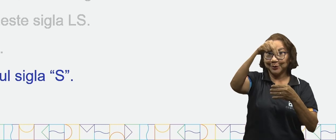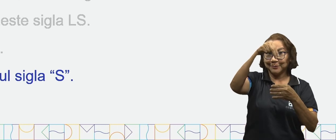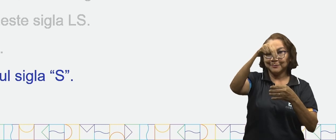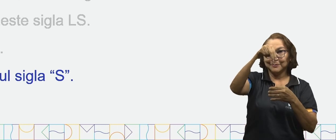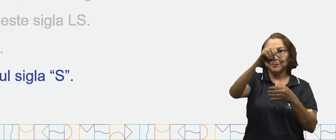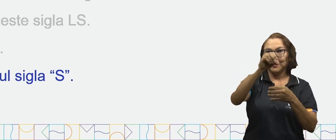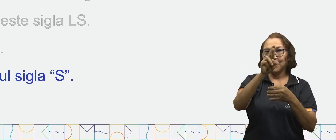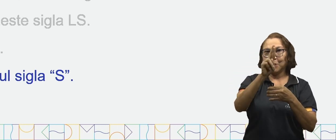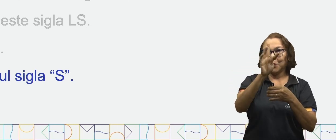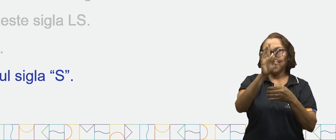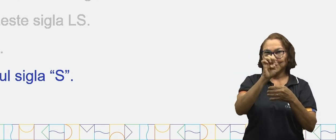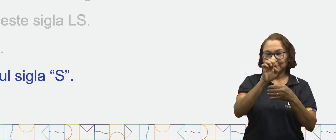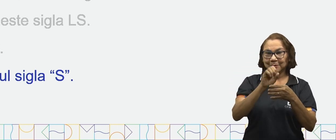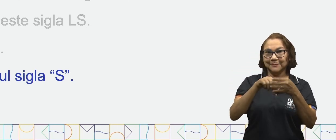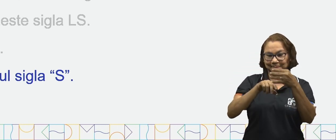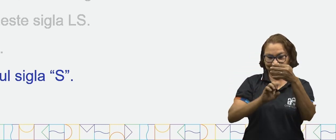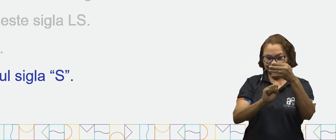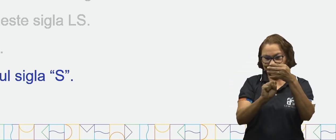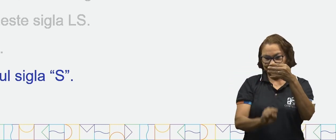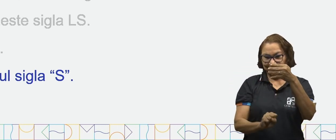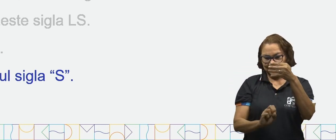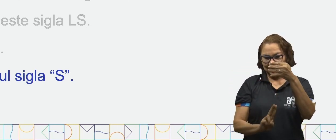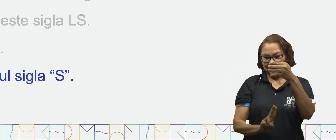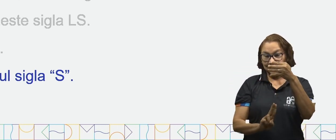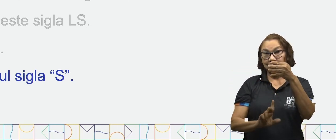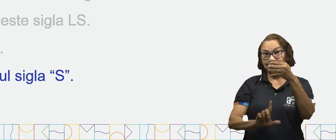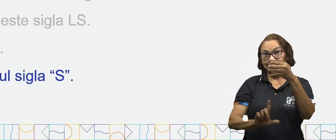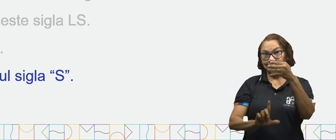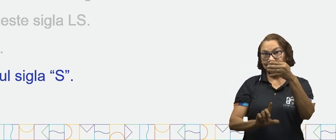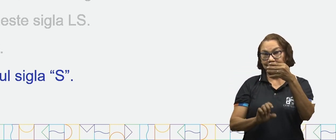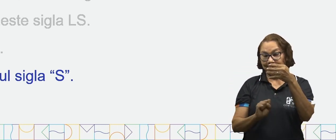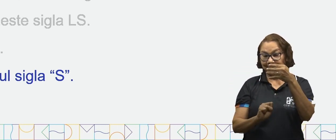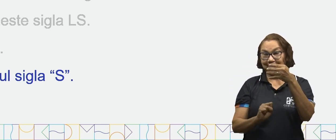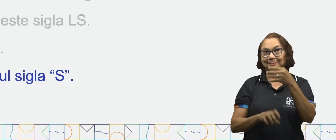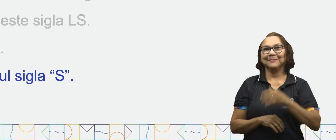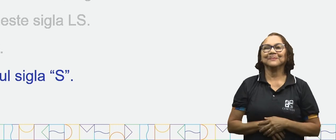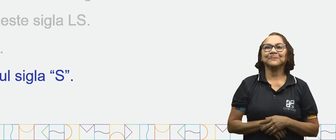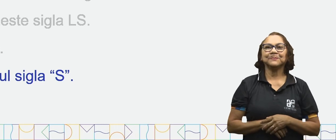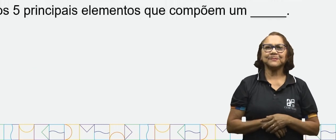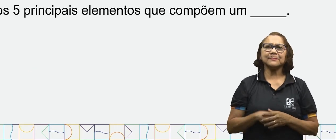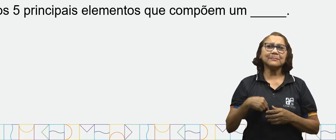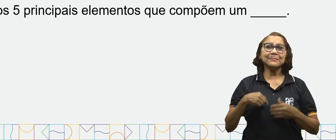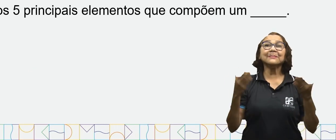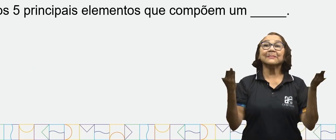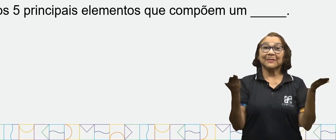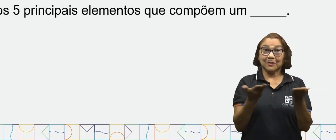sabem. Vamos lá, alguns segundinhos. Vamos à resposta.